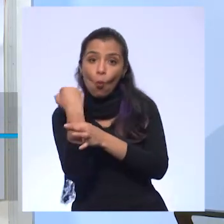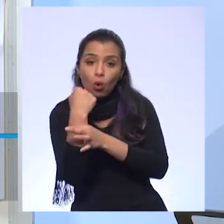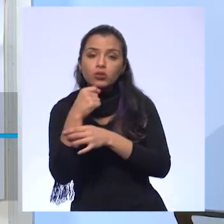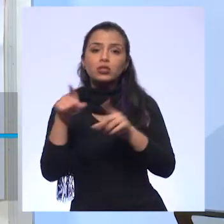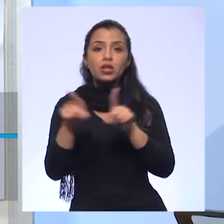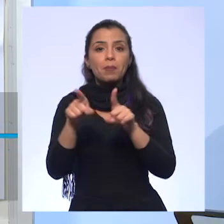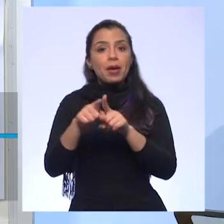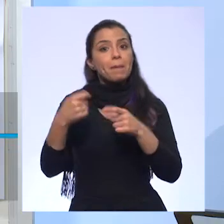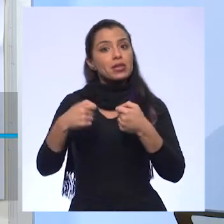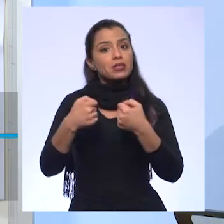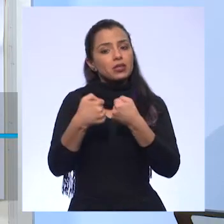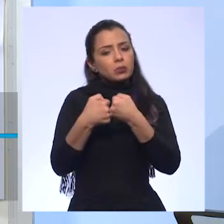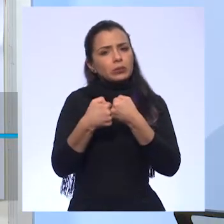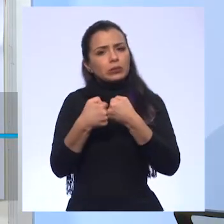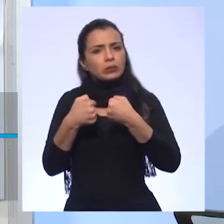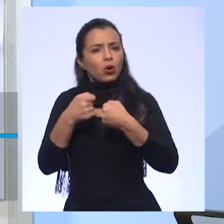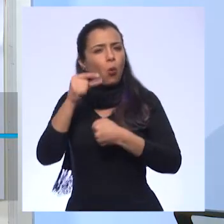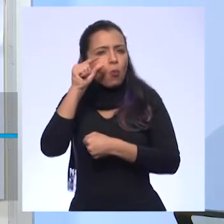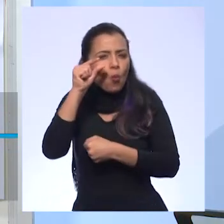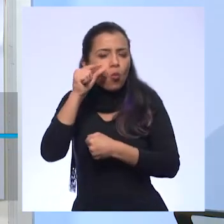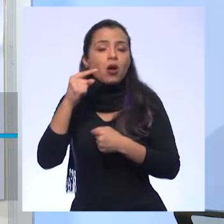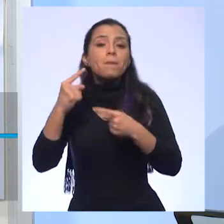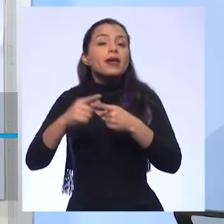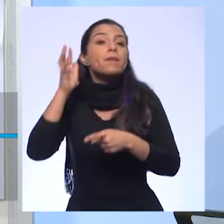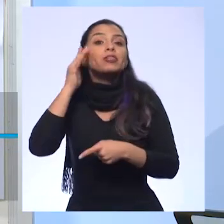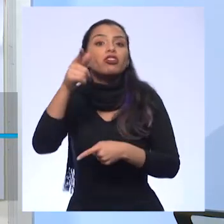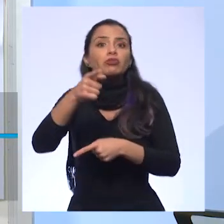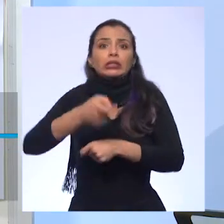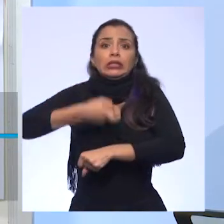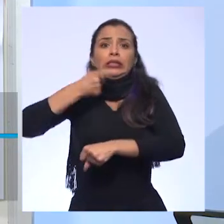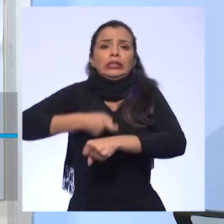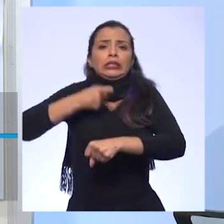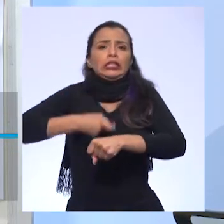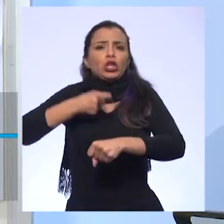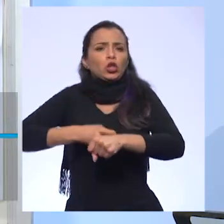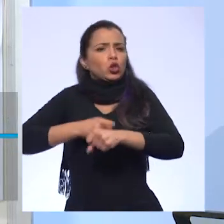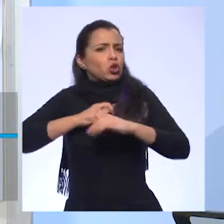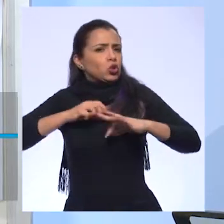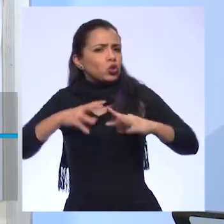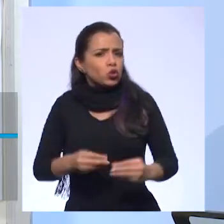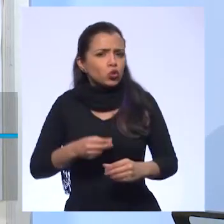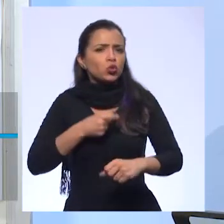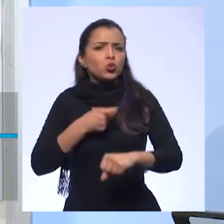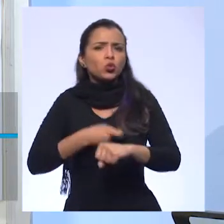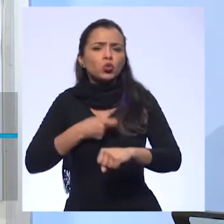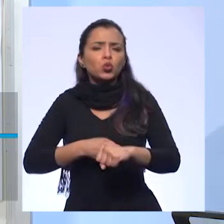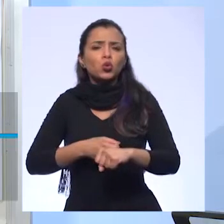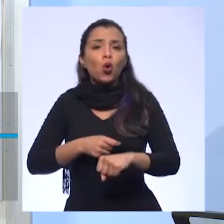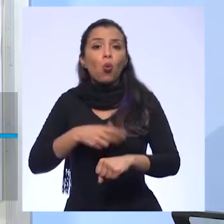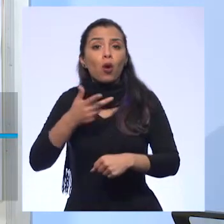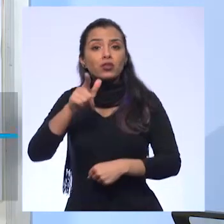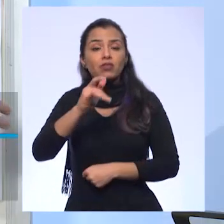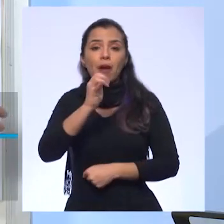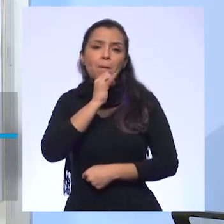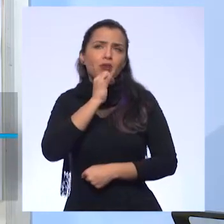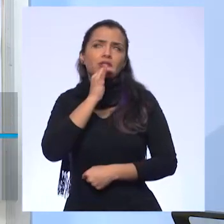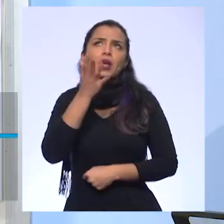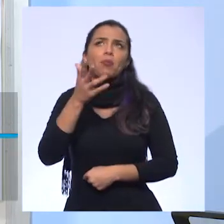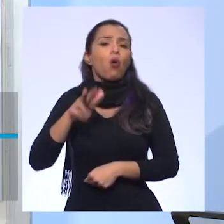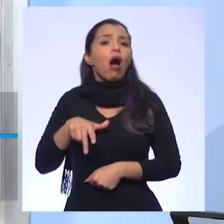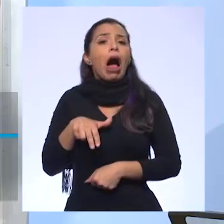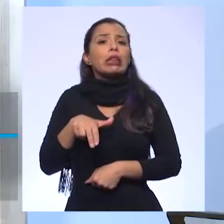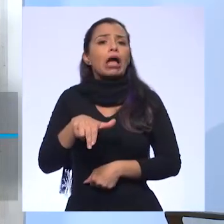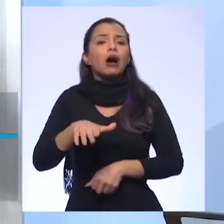né? Porque imagina, se você tiver uma estrutura totalmente rígida, quando você faz um movimento, por exemplo, mesmo de